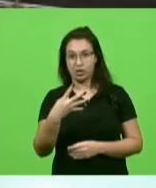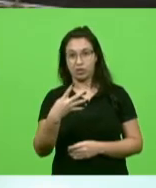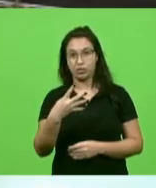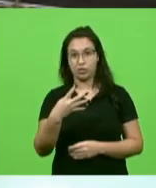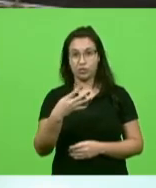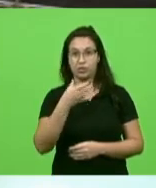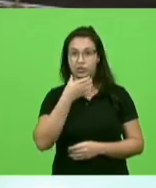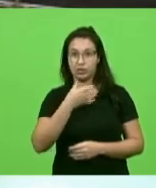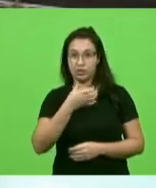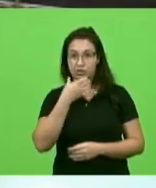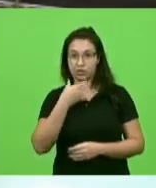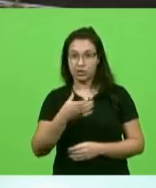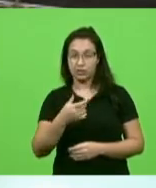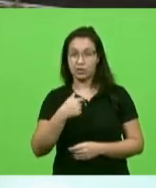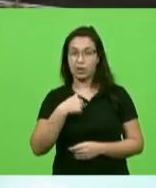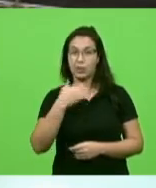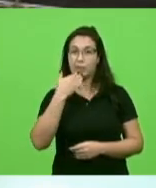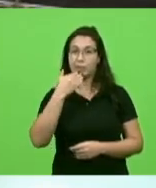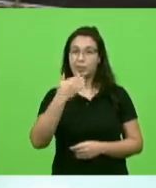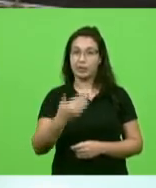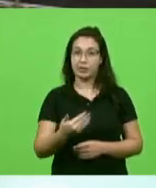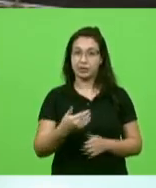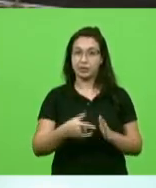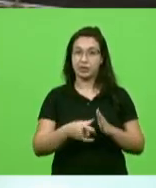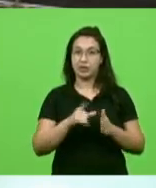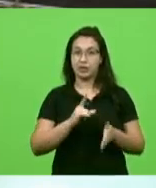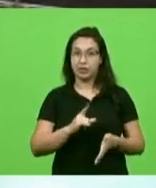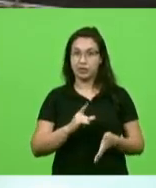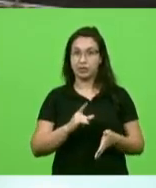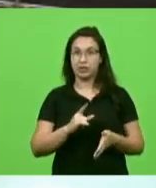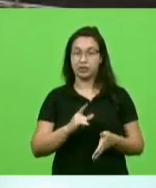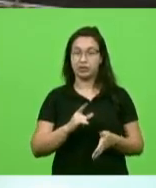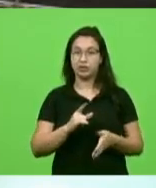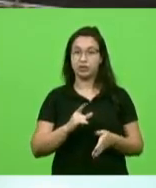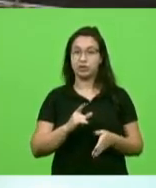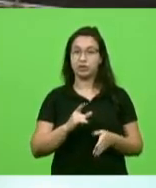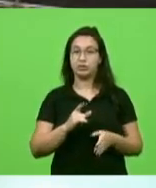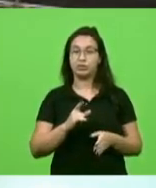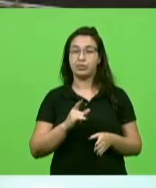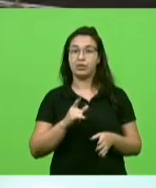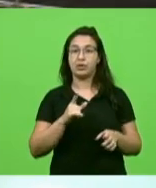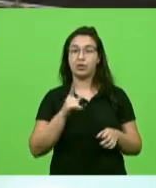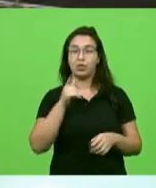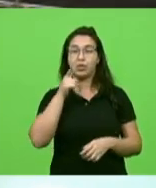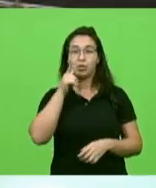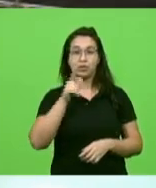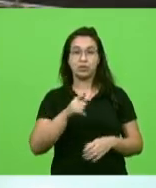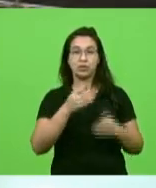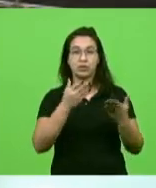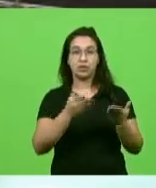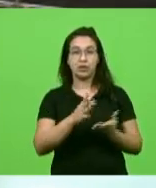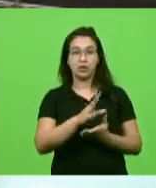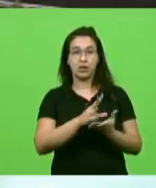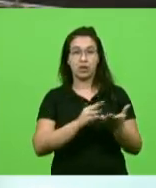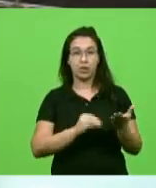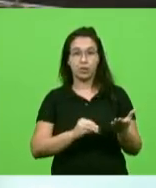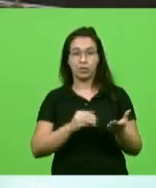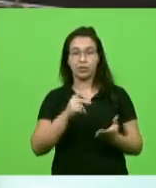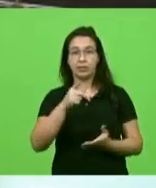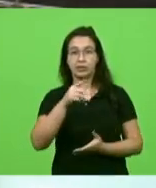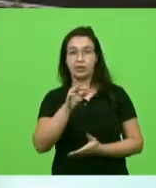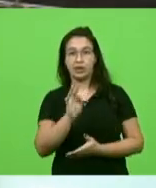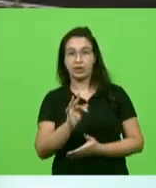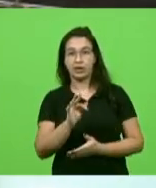em fácil de meu pedido anterior para obtenção da Copa integral no aparecer namorada da Polícia Federal nos autos do inquérito